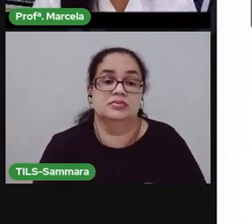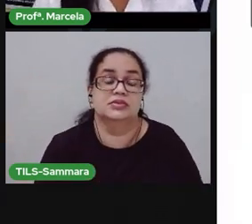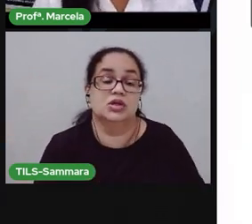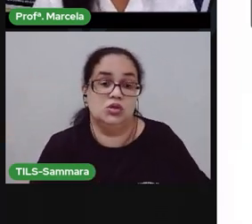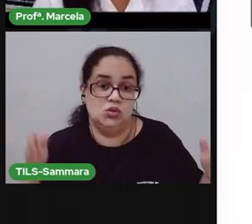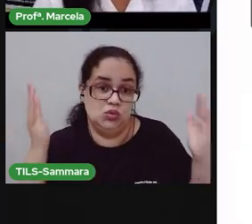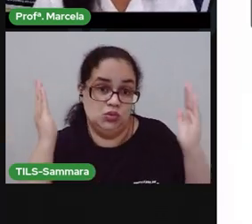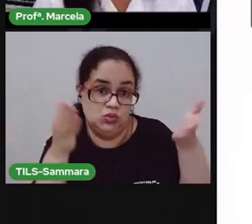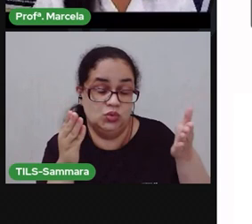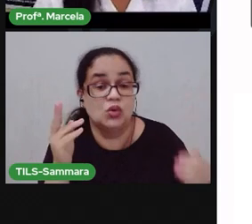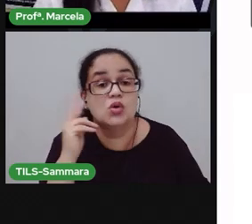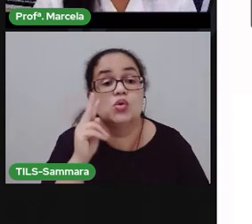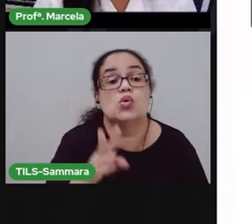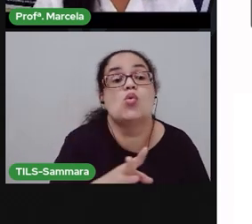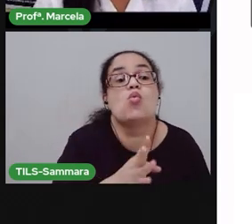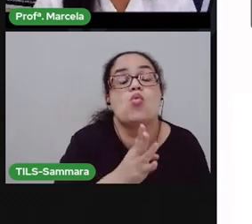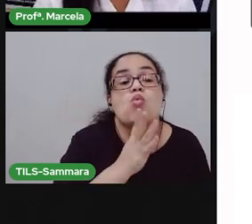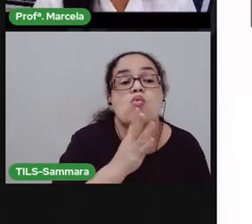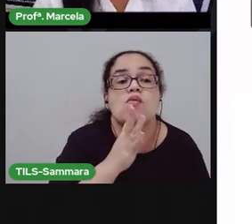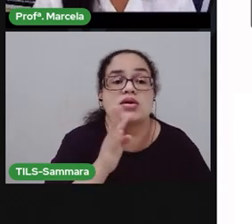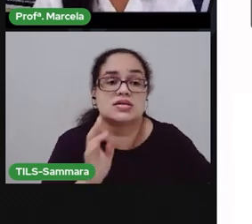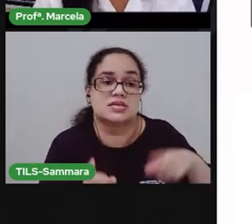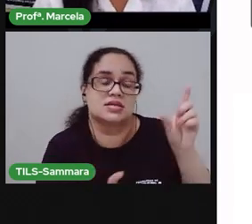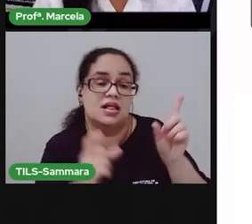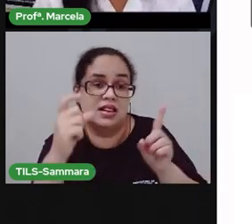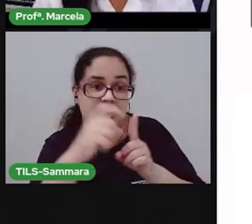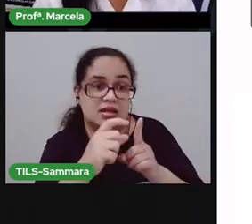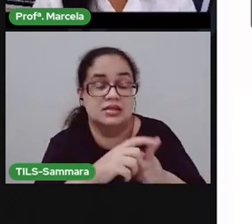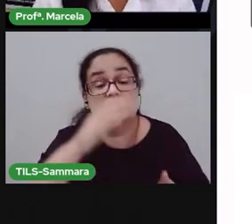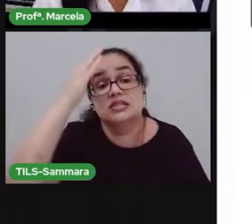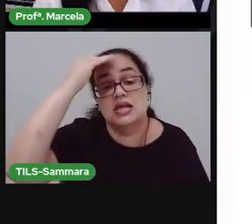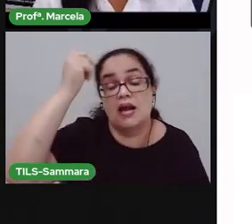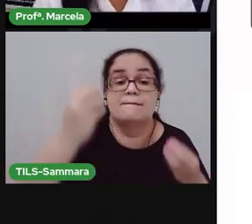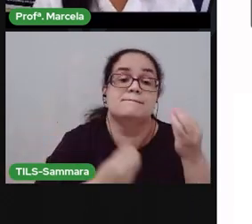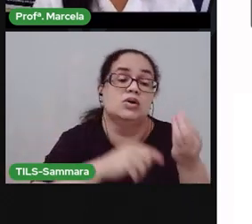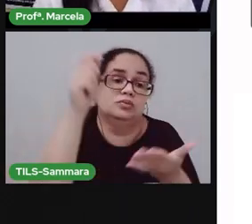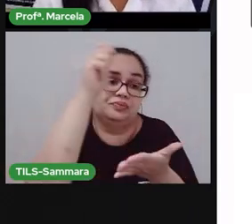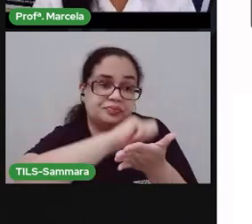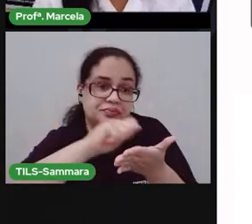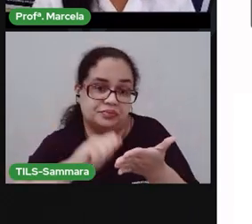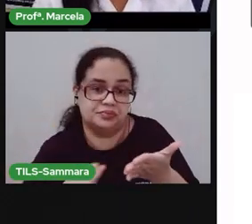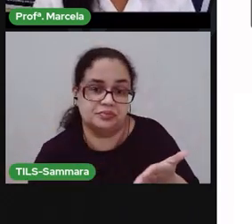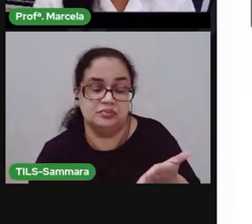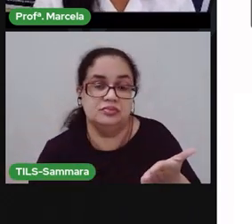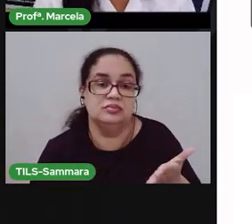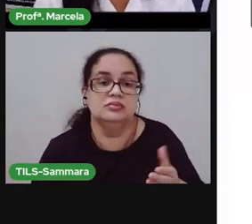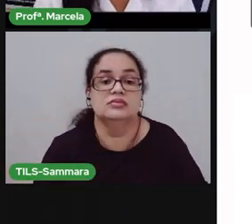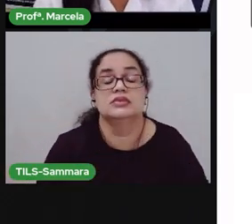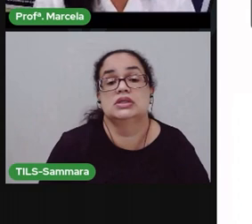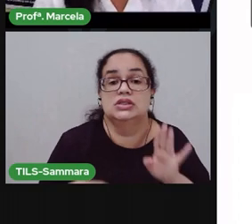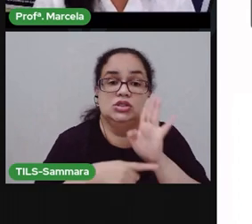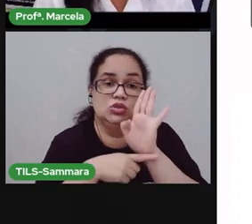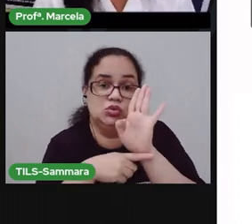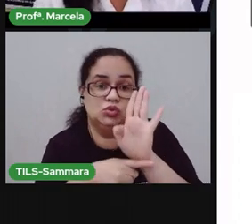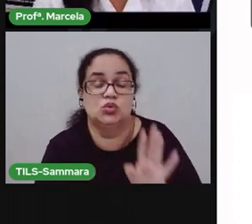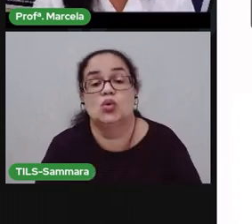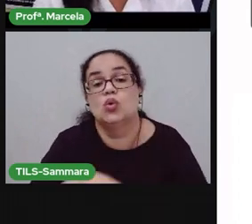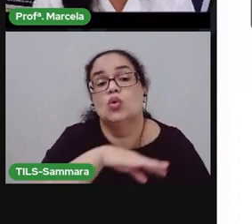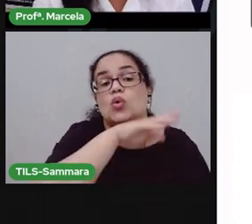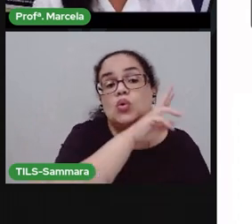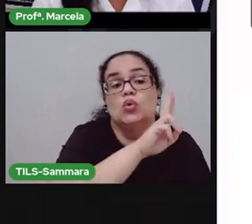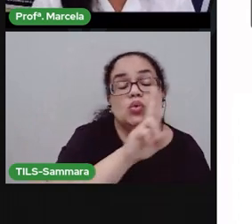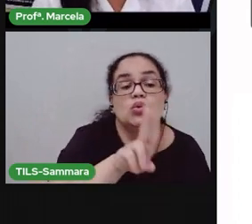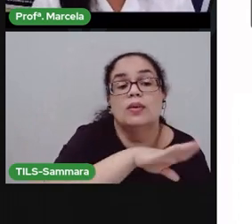Agora que você já conhece as letras e sabe como escrever palavras, escreva sem ajuda o nome dos